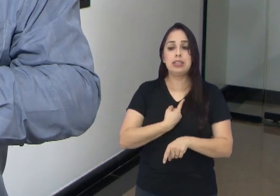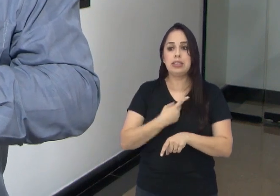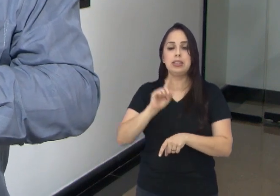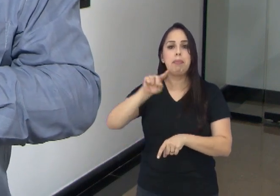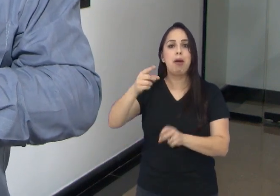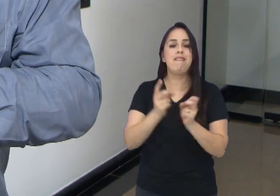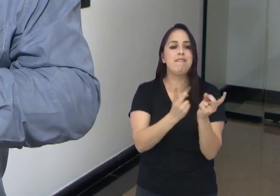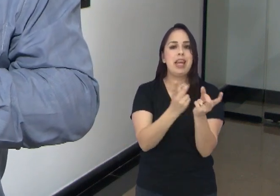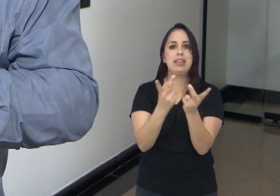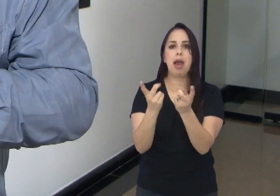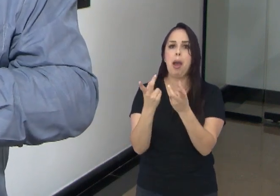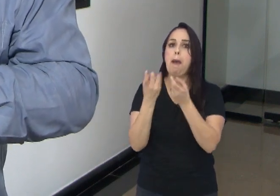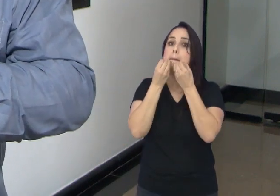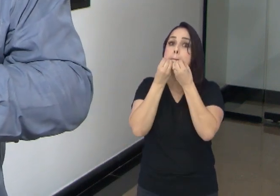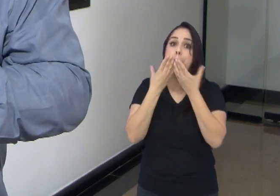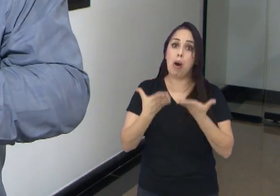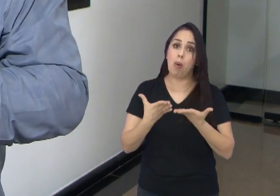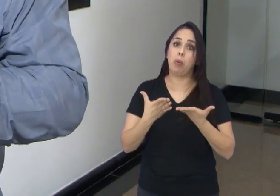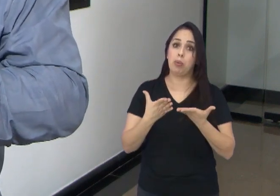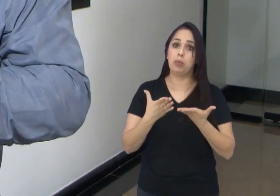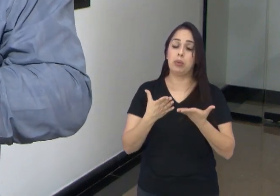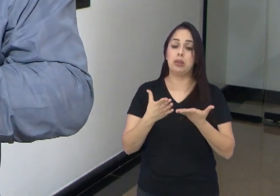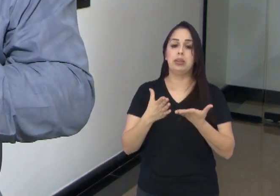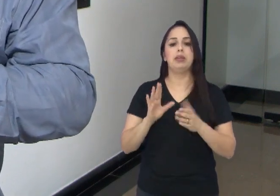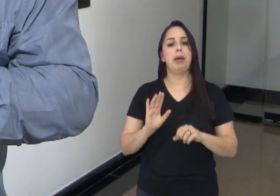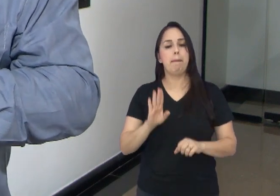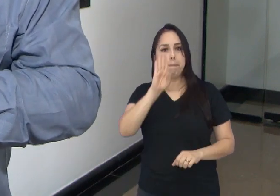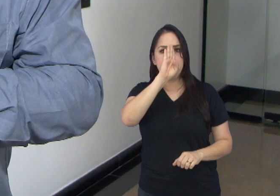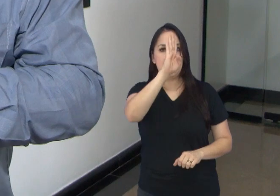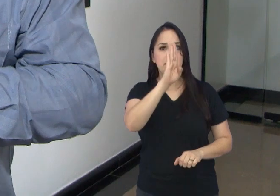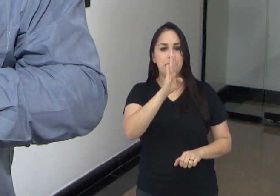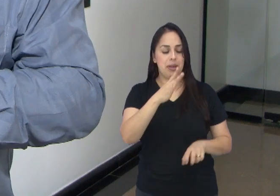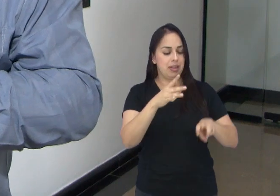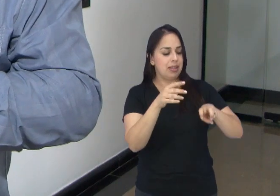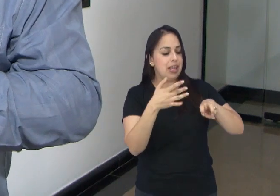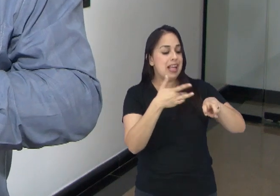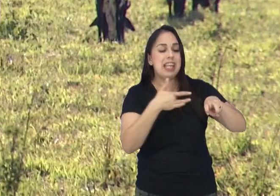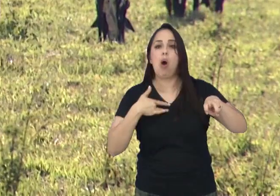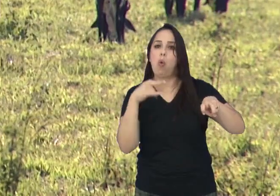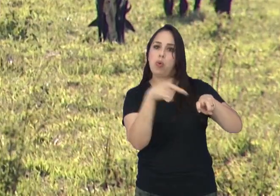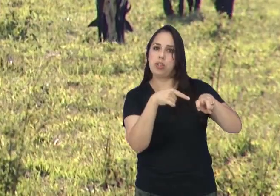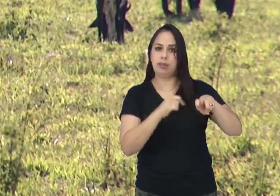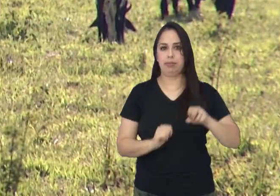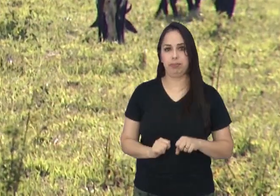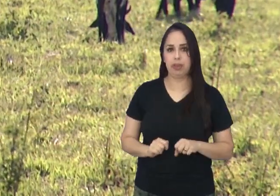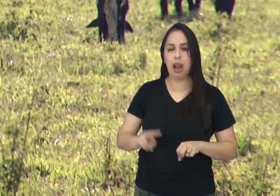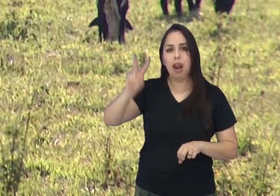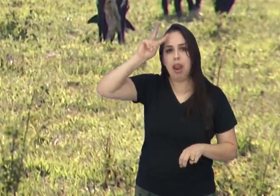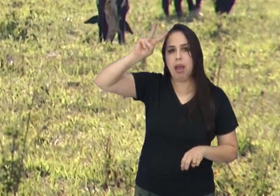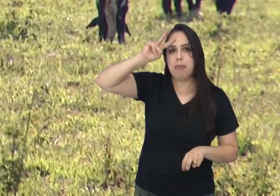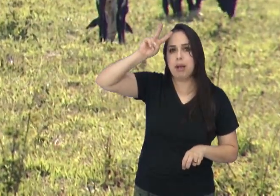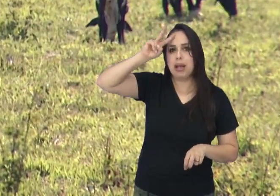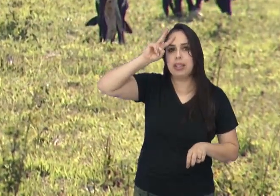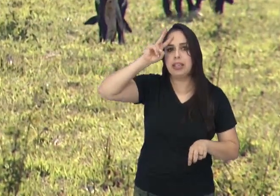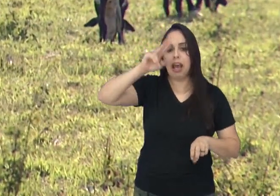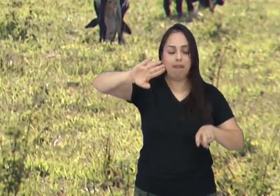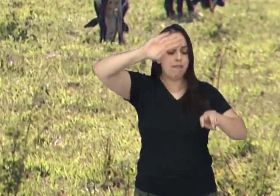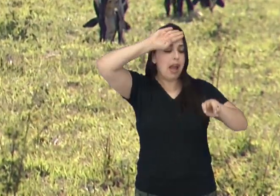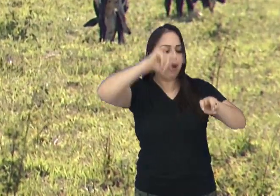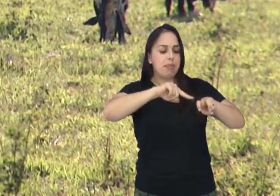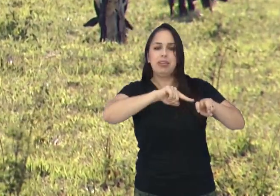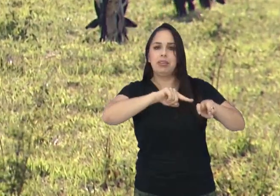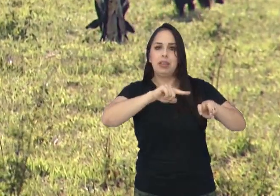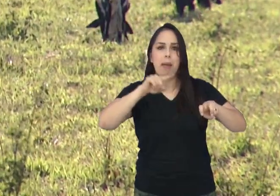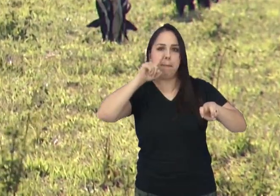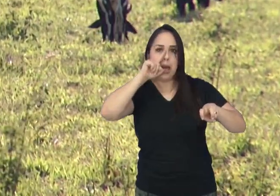bom a ser entregue às pessoas e, principalmente, a saúde desses animais. Vale ressaltar que a febre aftosa não é um